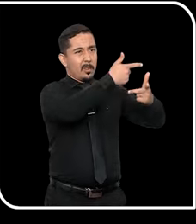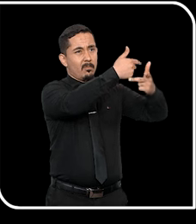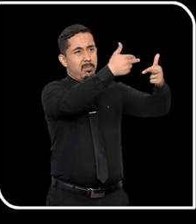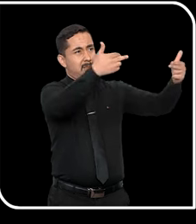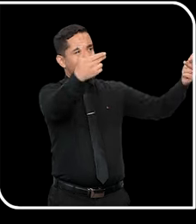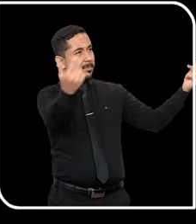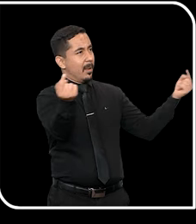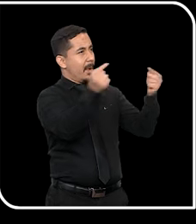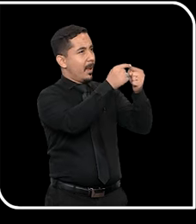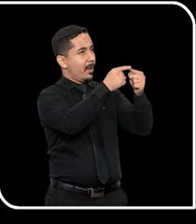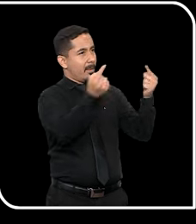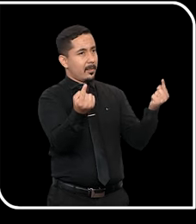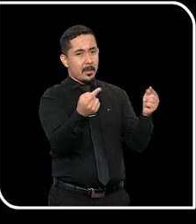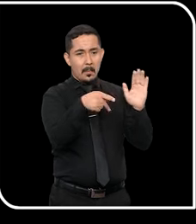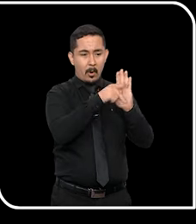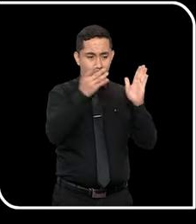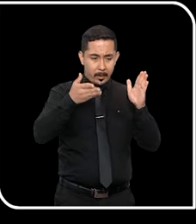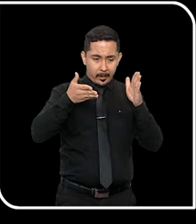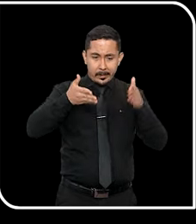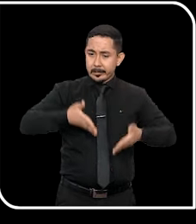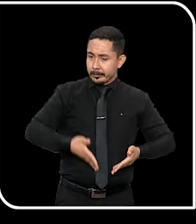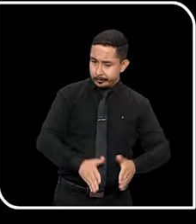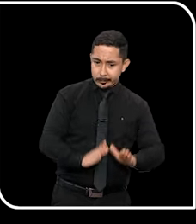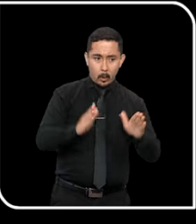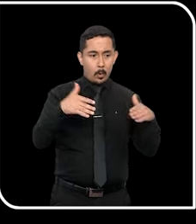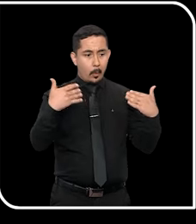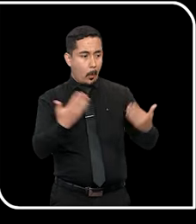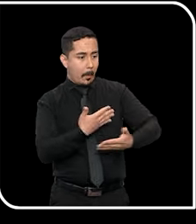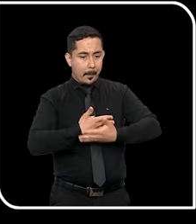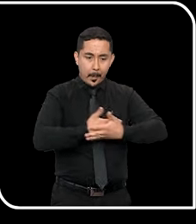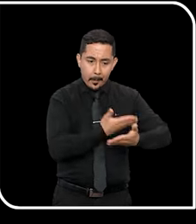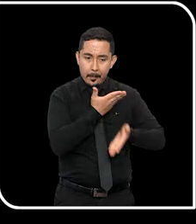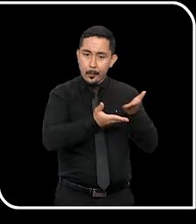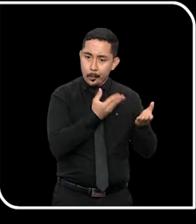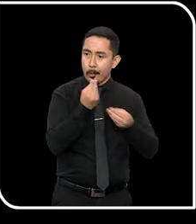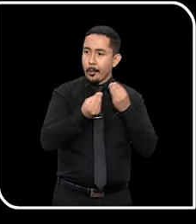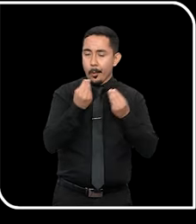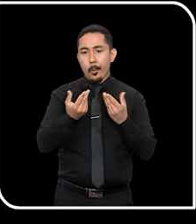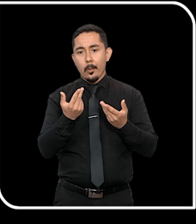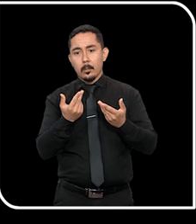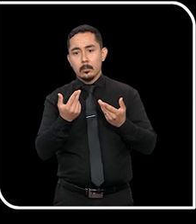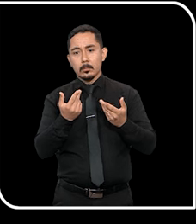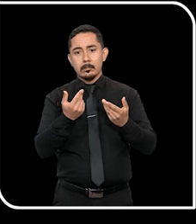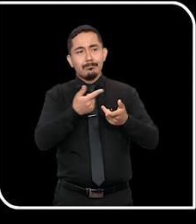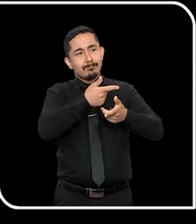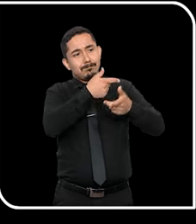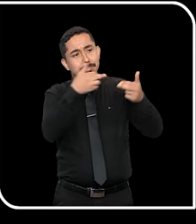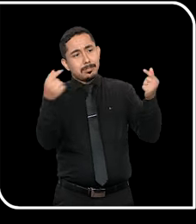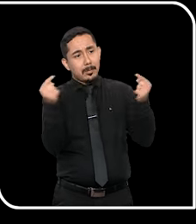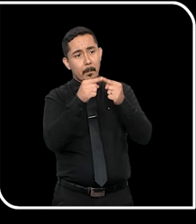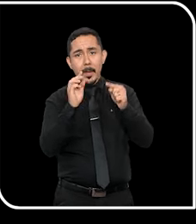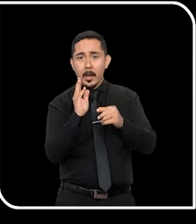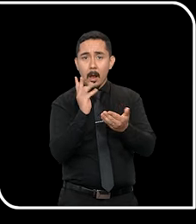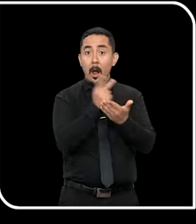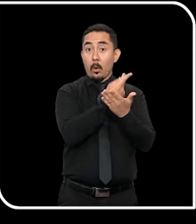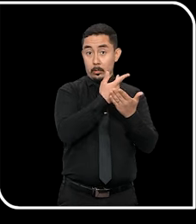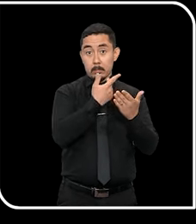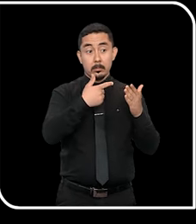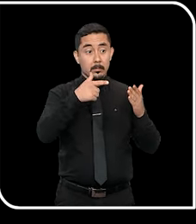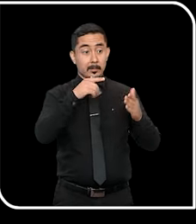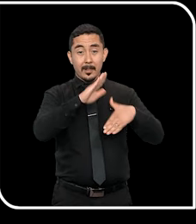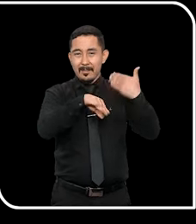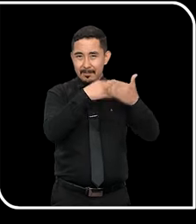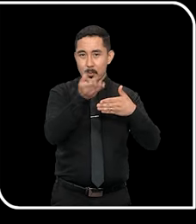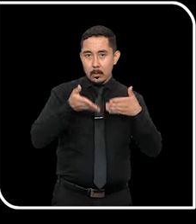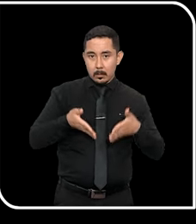tem hoje se referindo a puerpério se referindo a um baby blue se referindo a tudo que acontece com os com as mulheres